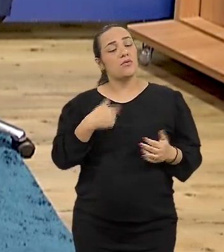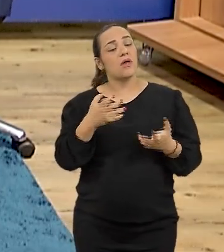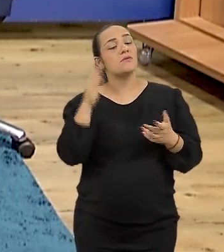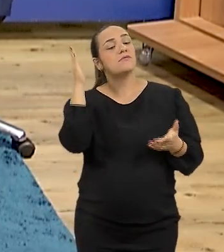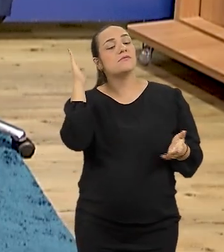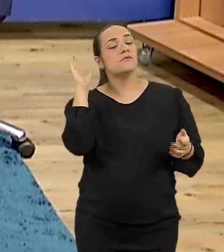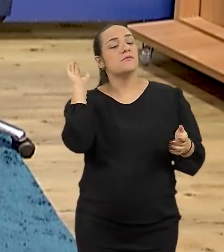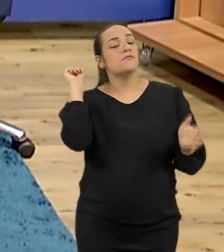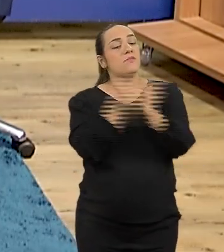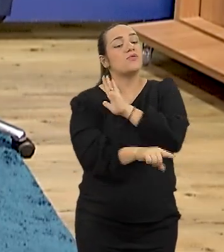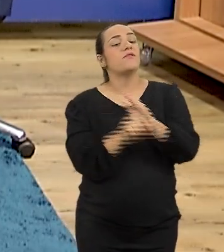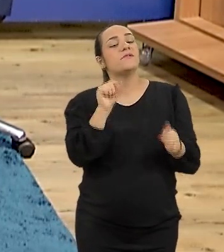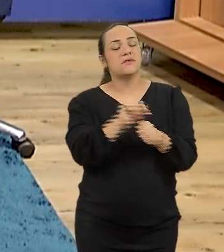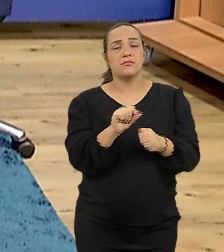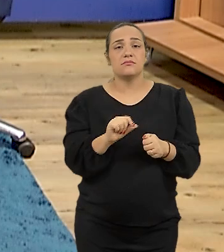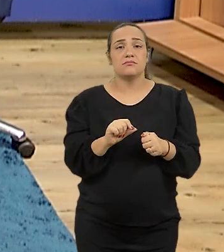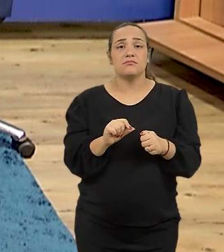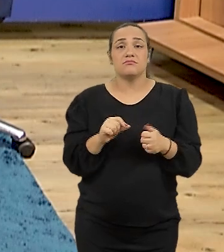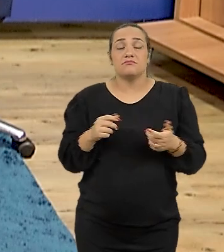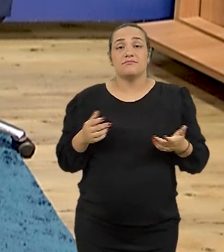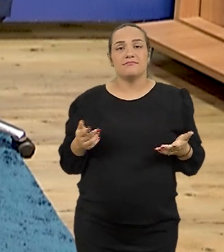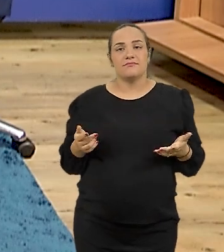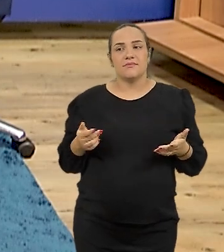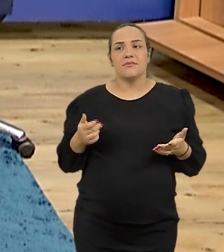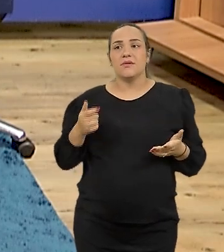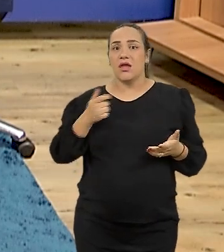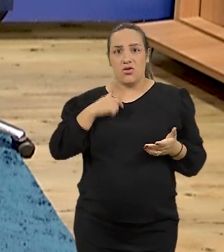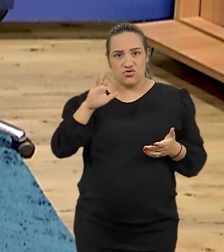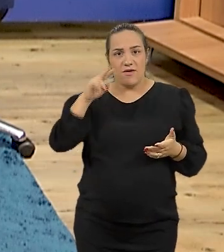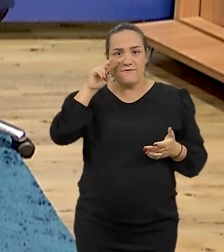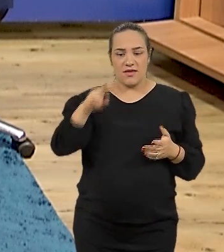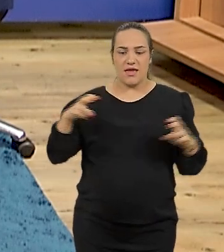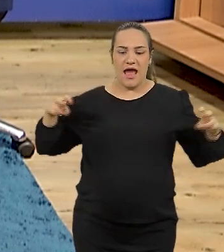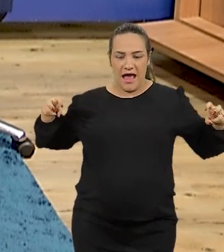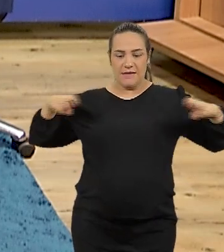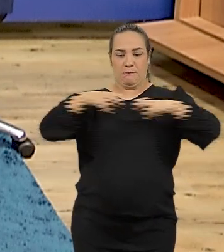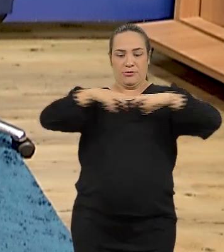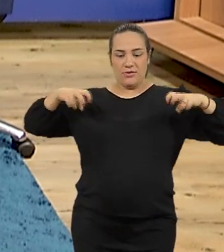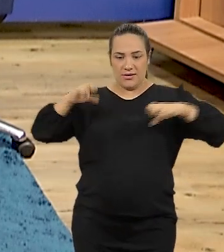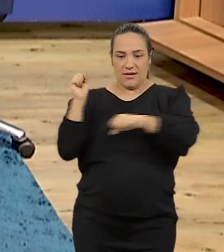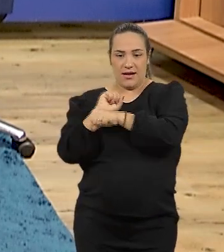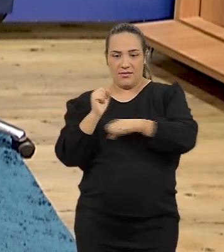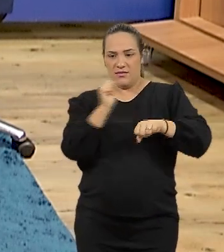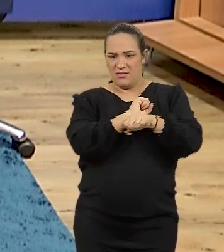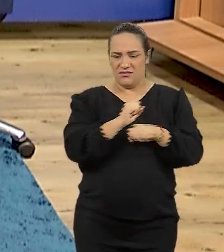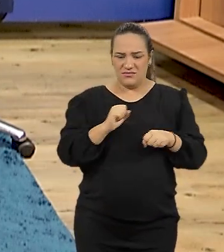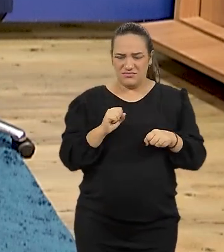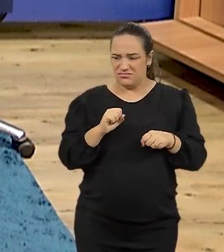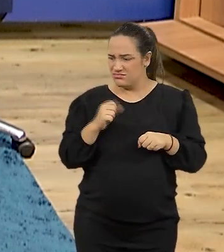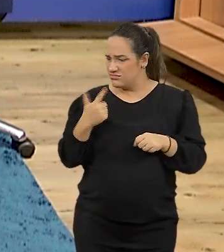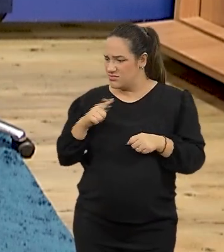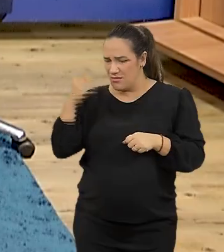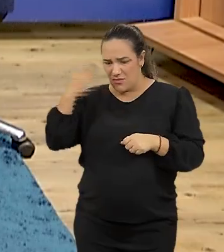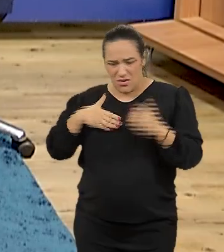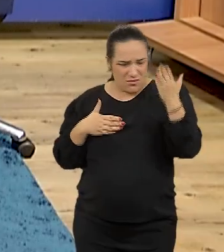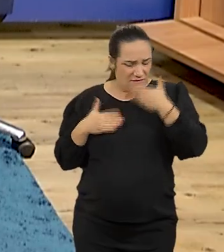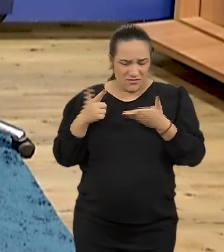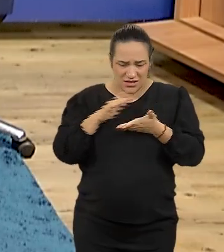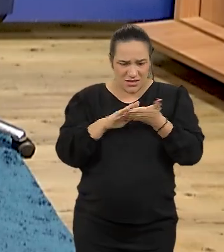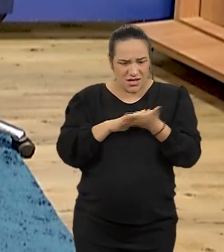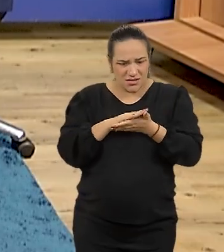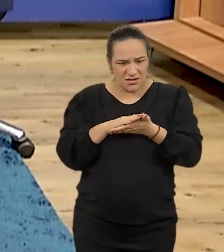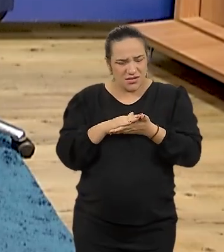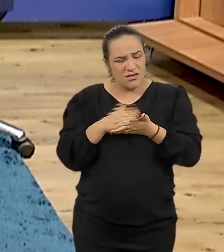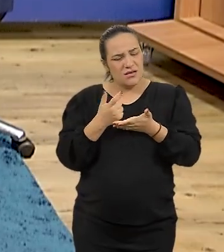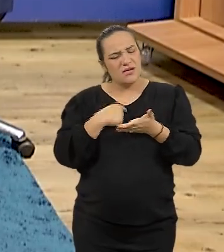fazendo perguntas. Às vezes conduzindo. Eu tive casos de acidente de trânsito em que a prova era tão deficitária e eu não teria